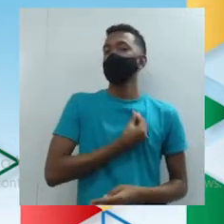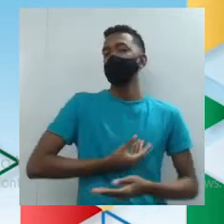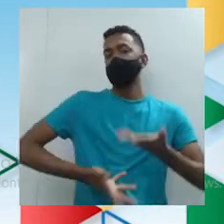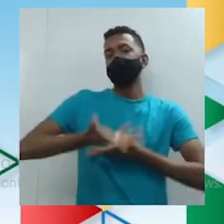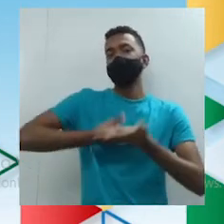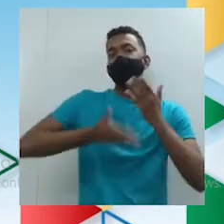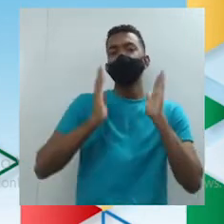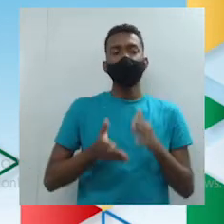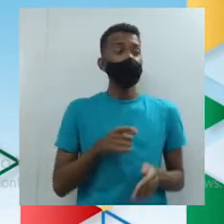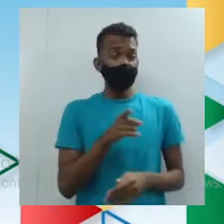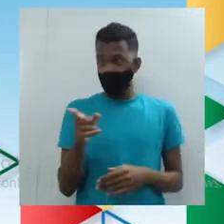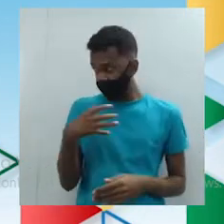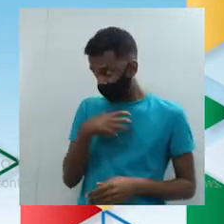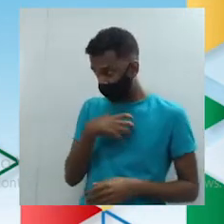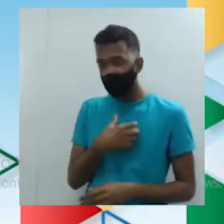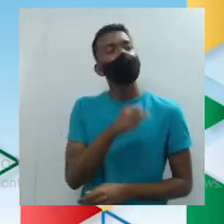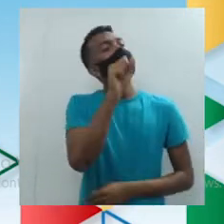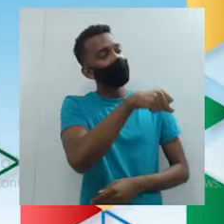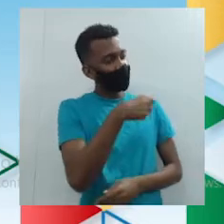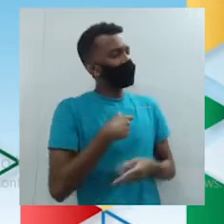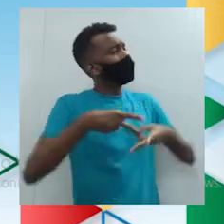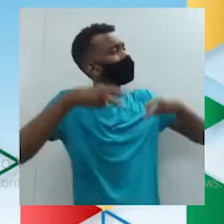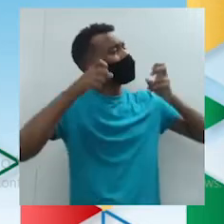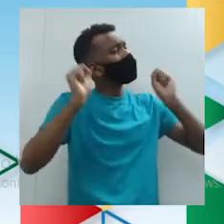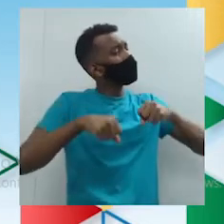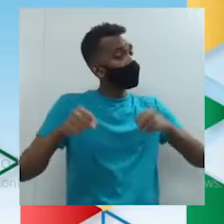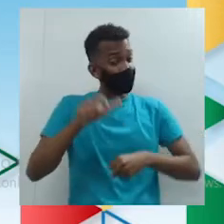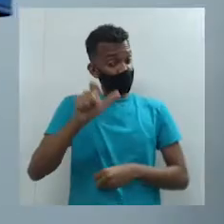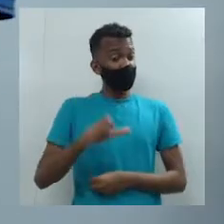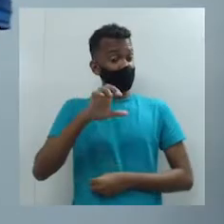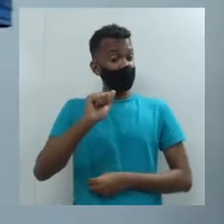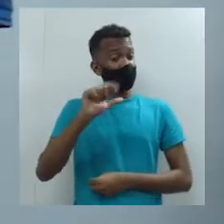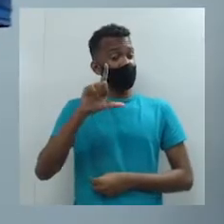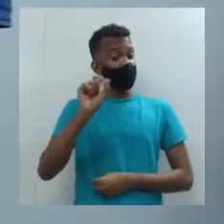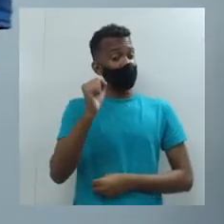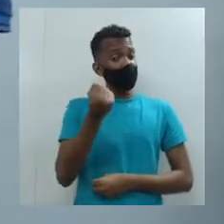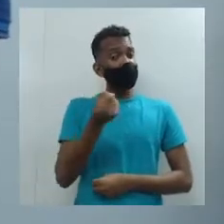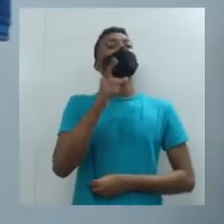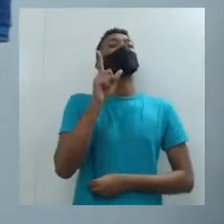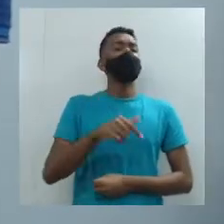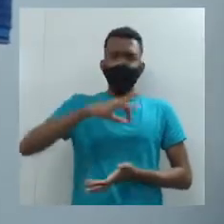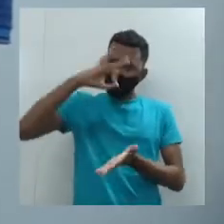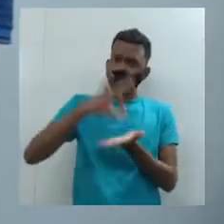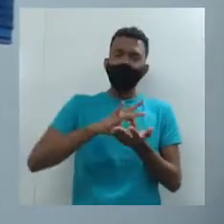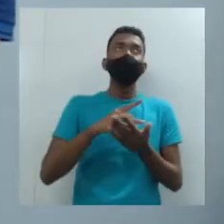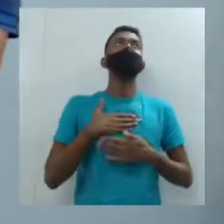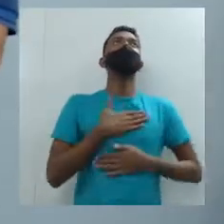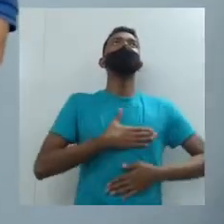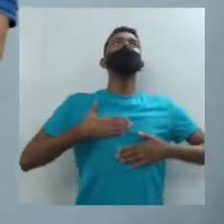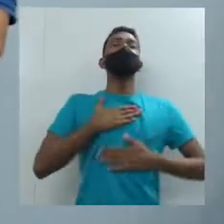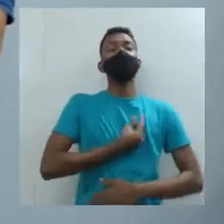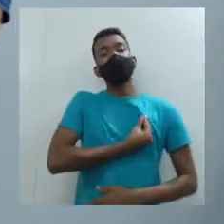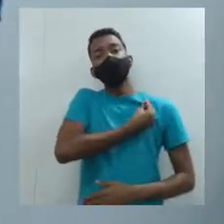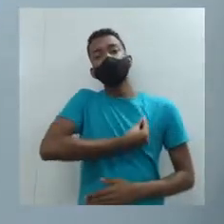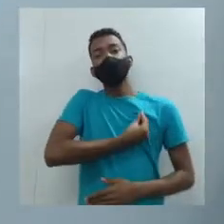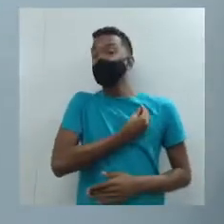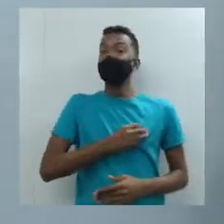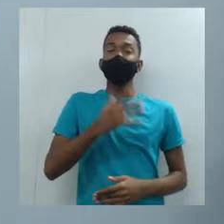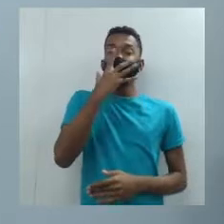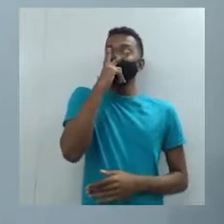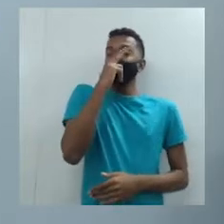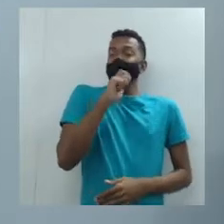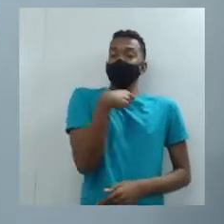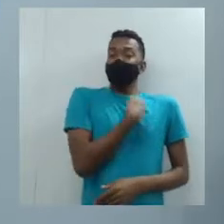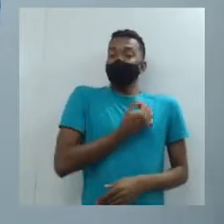Você sente isso? Eu também percebo, professor Robson, o Carlos Pena Filho, ele era assim, realmente uma pessoa apaixonada pela vida. Um contemporâneo do Carlos